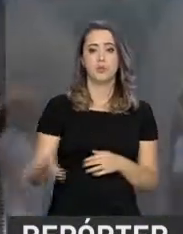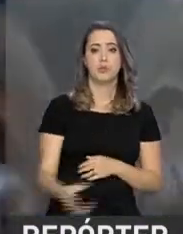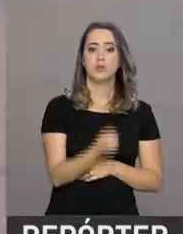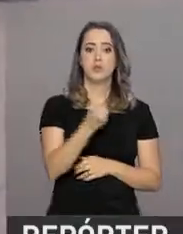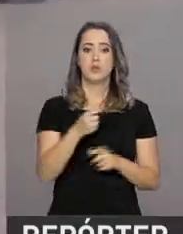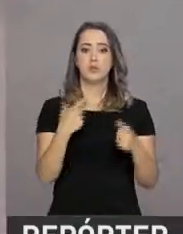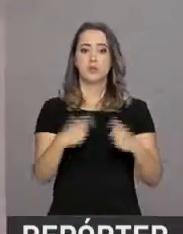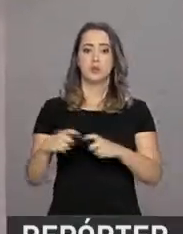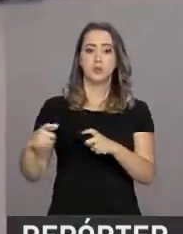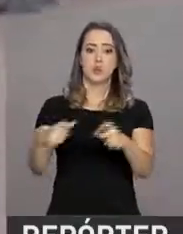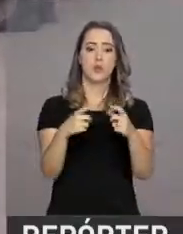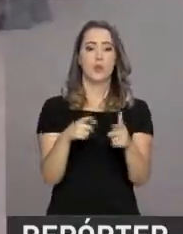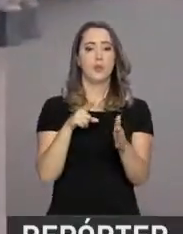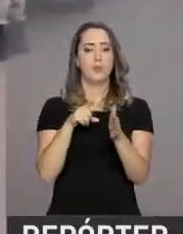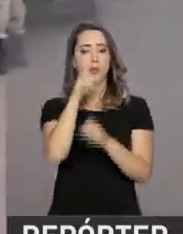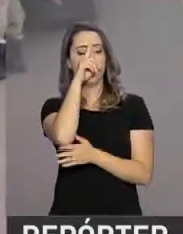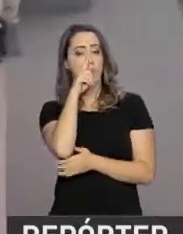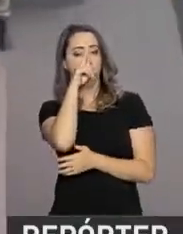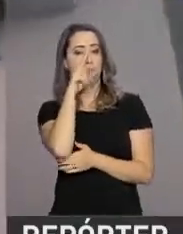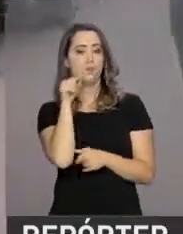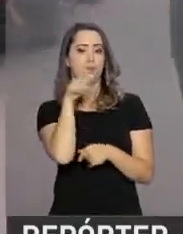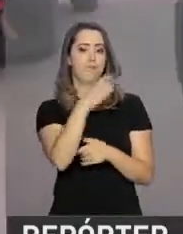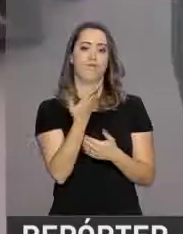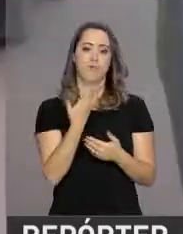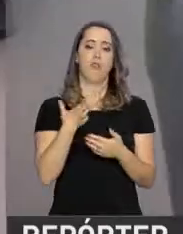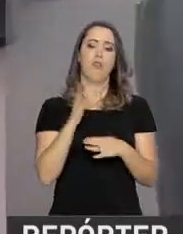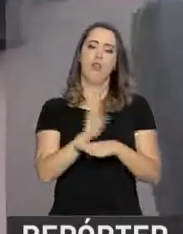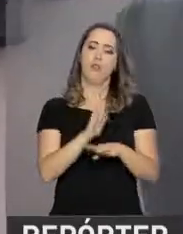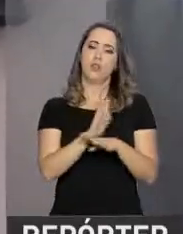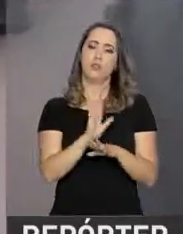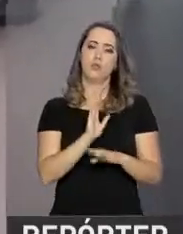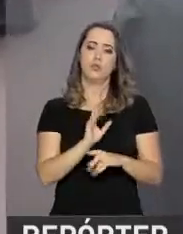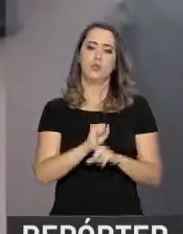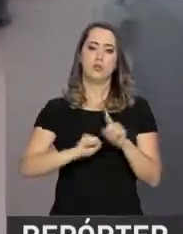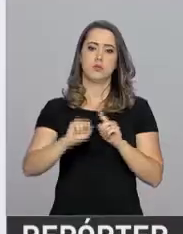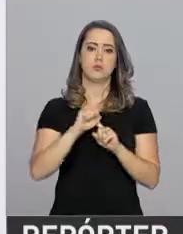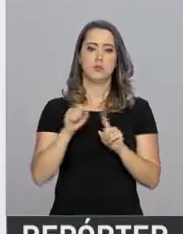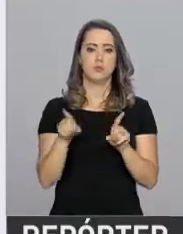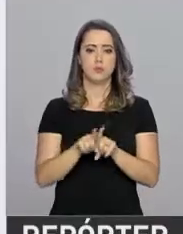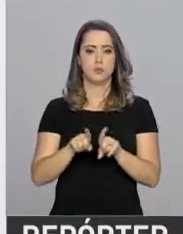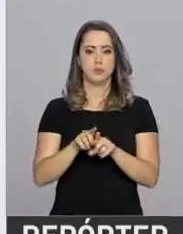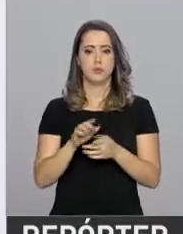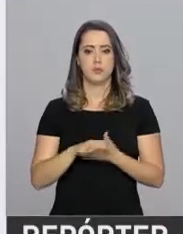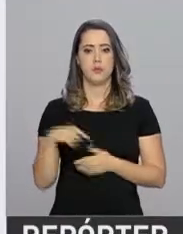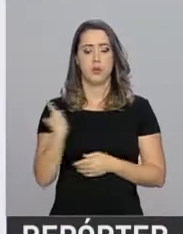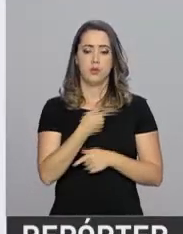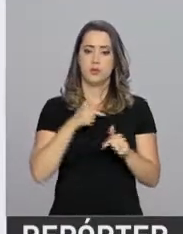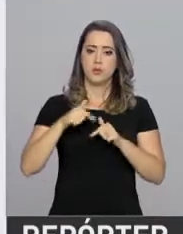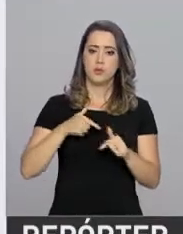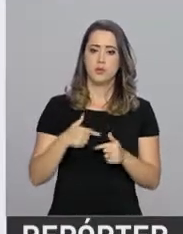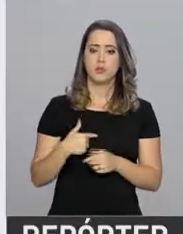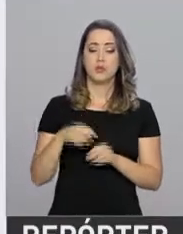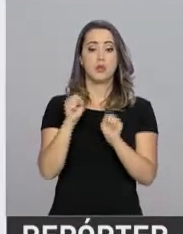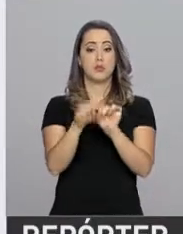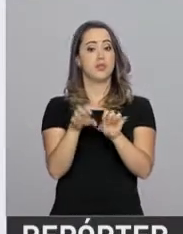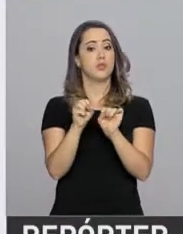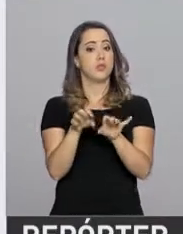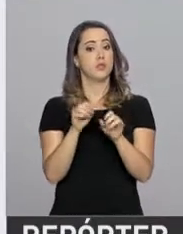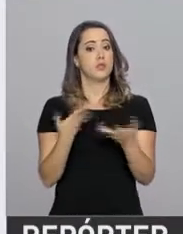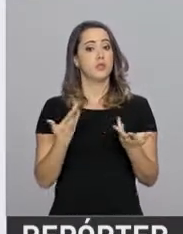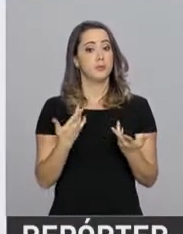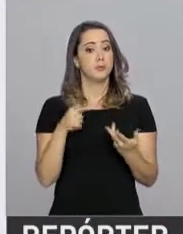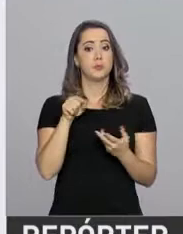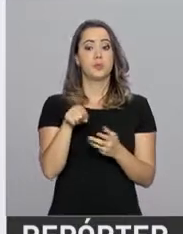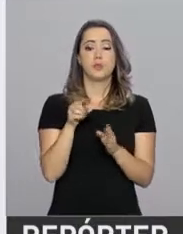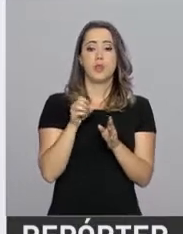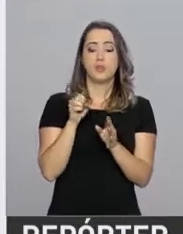resgatados de áreas vulneráveis. E a ação contou com o apoio da sociedade civil. A gente vem fazendo trabalho de conscientização, um trabalho